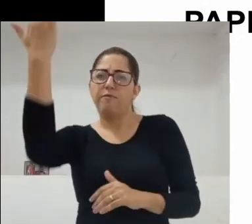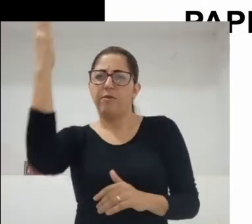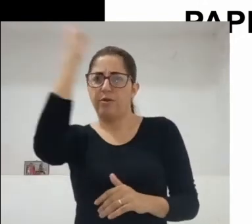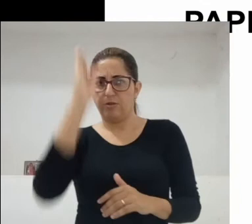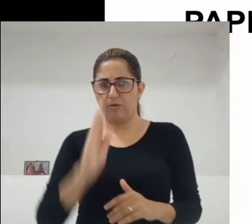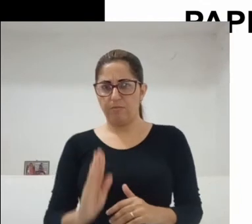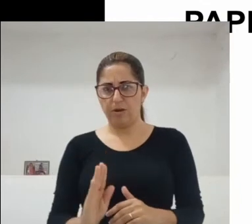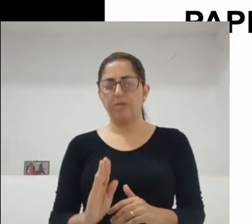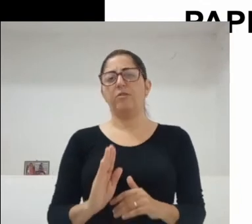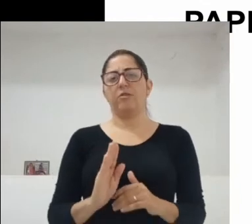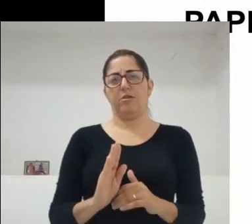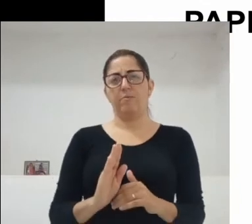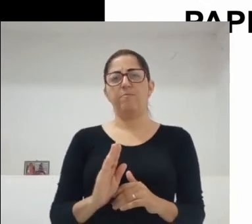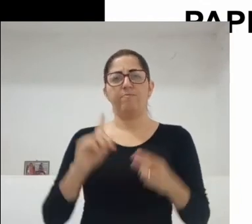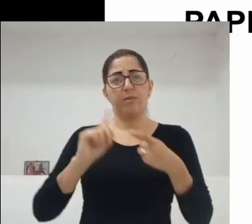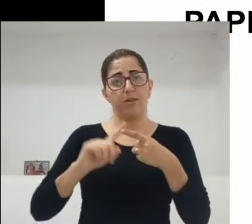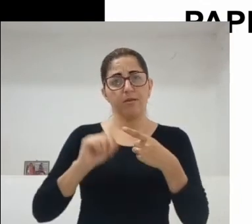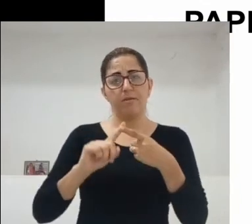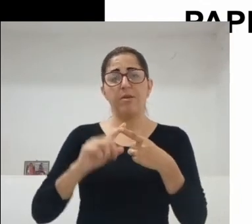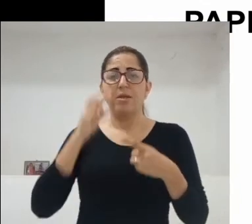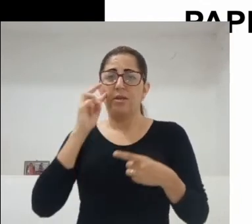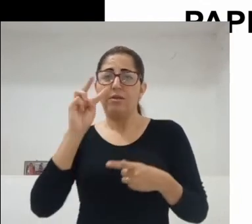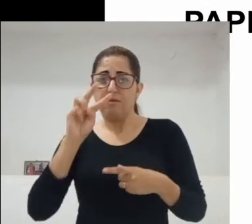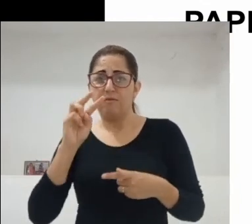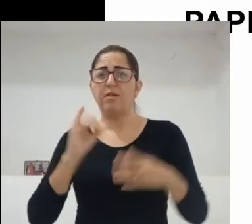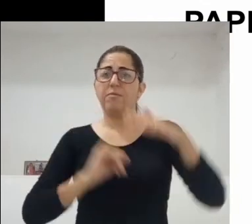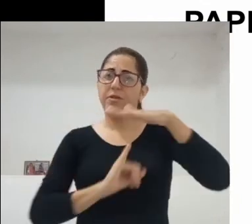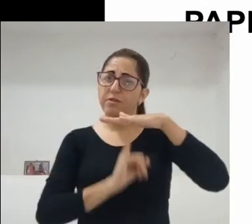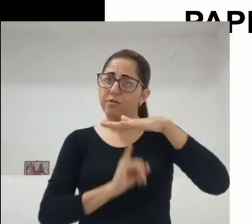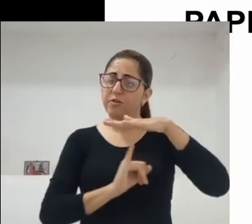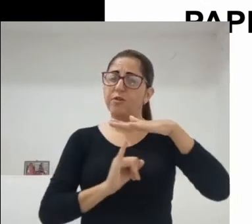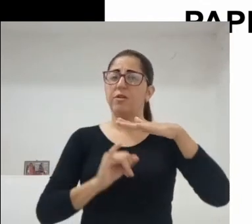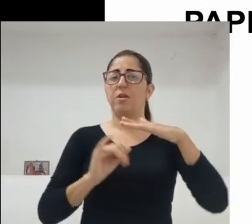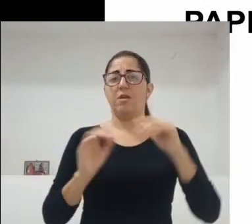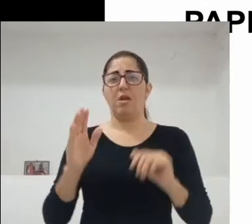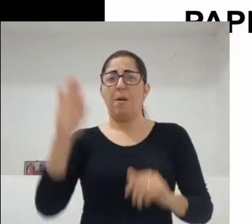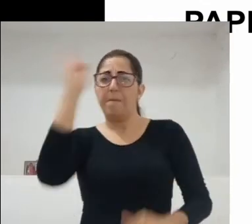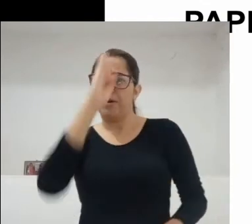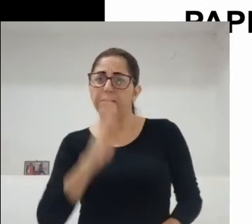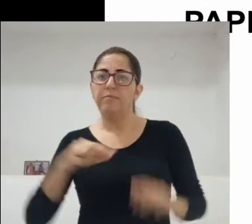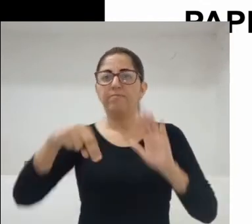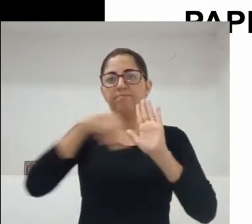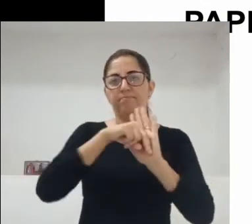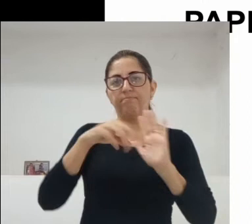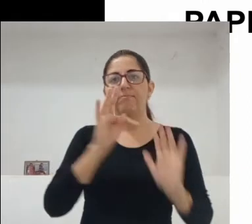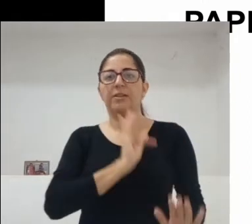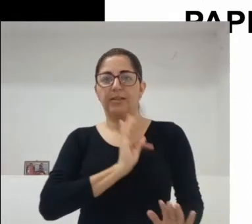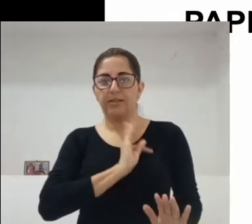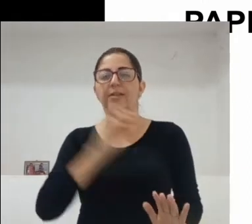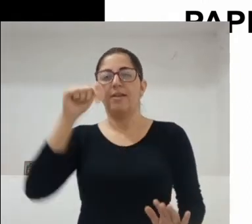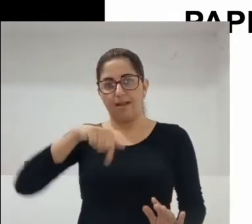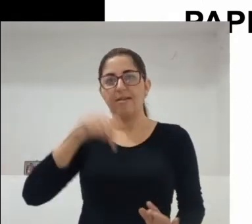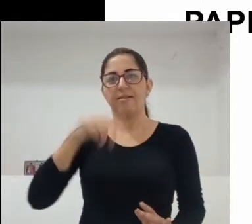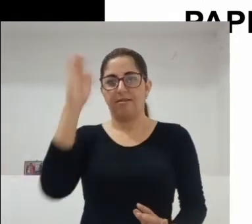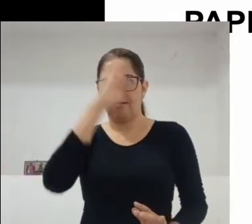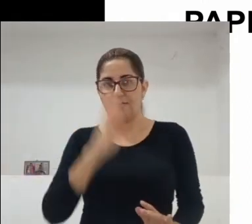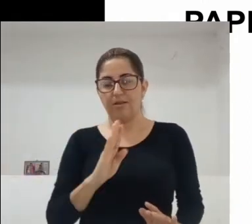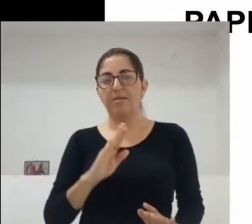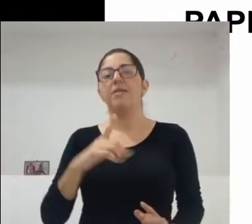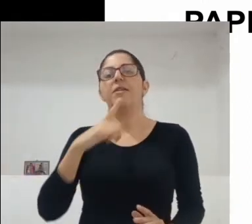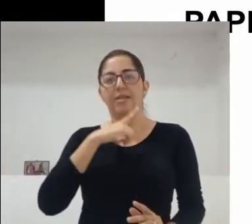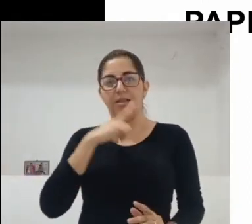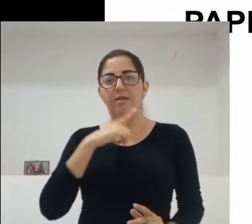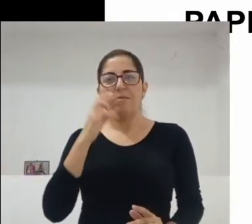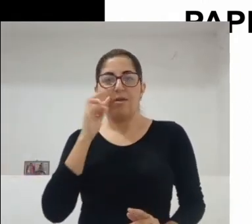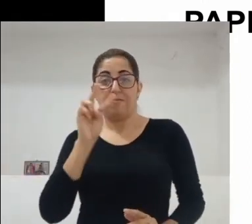elaboram as normas técnicas. Nós conhecemos o organismo nacional, que é a Associação Brasileira de Normas Técnicas, e nós falamos também de uma